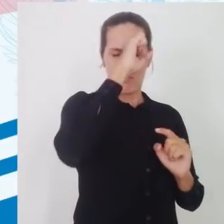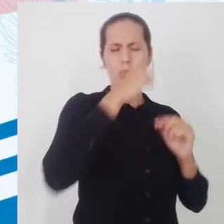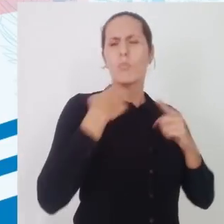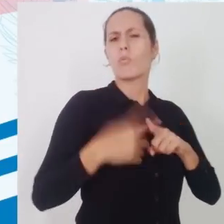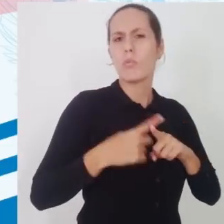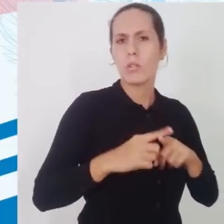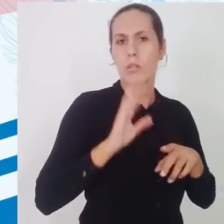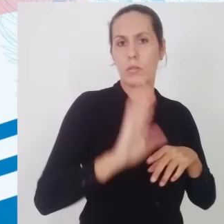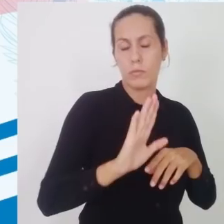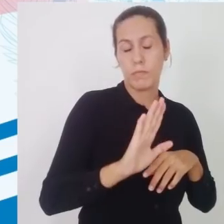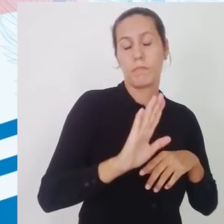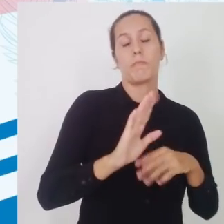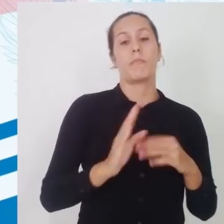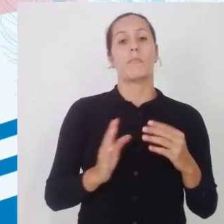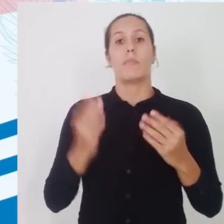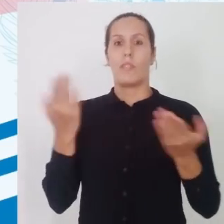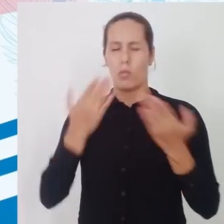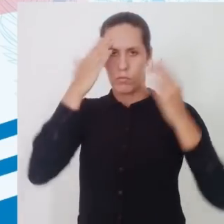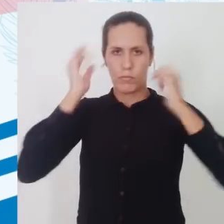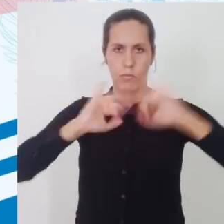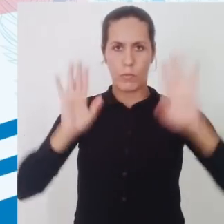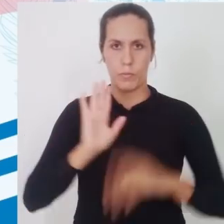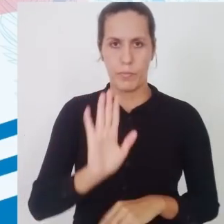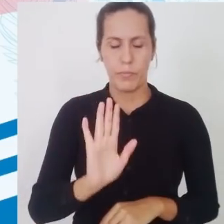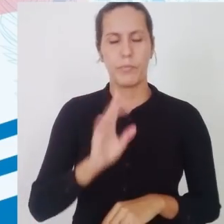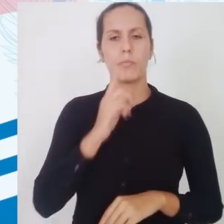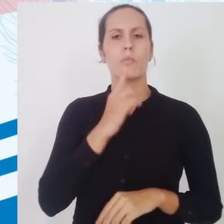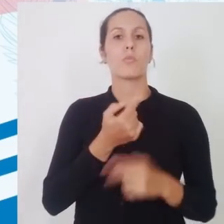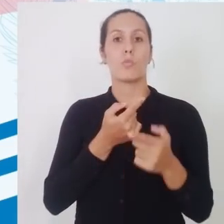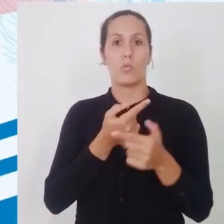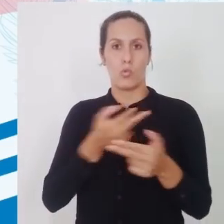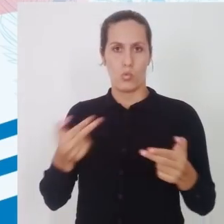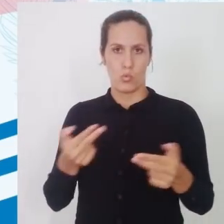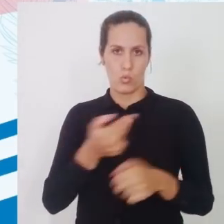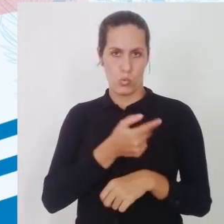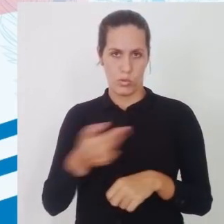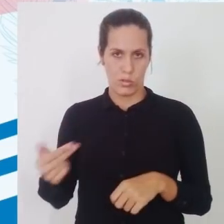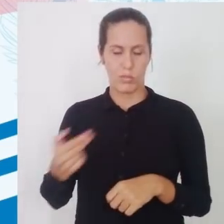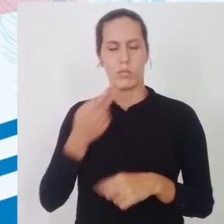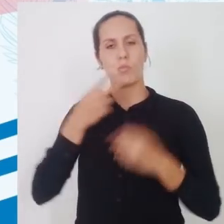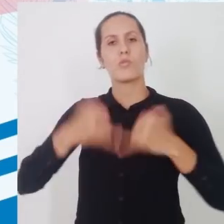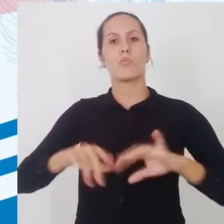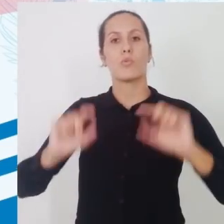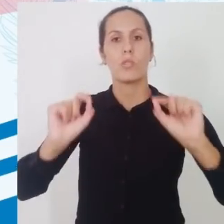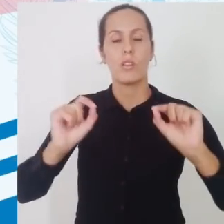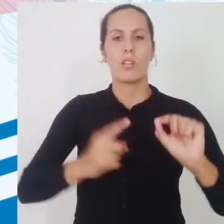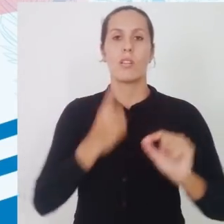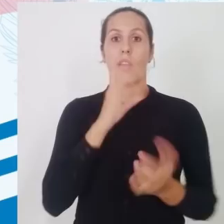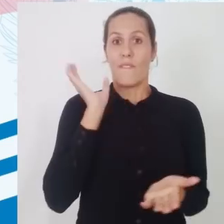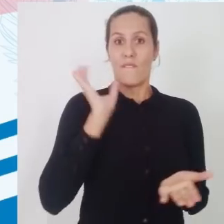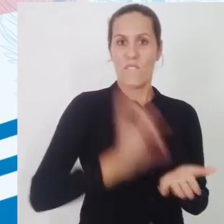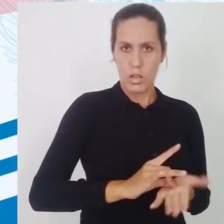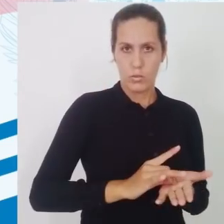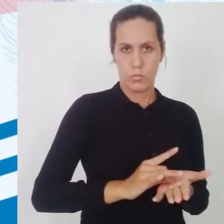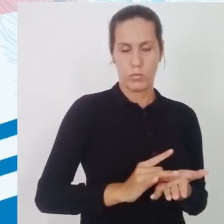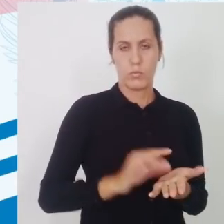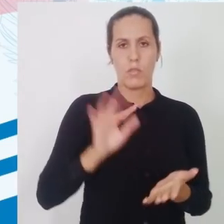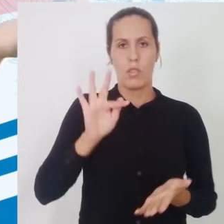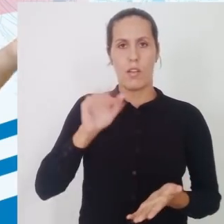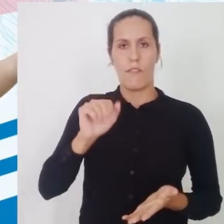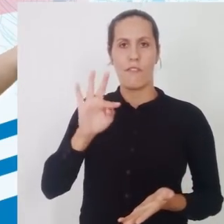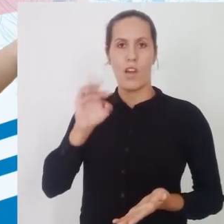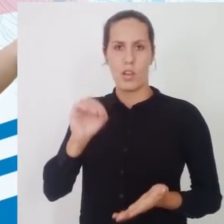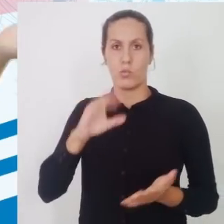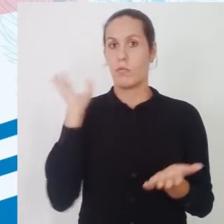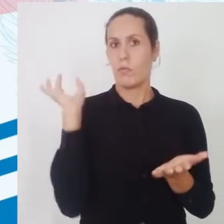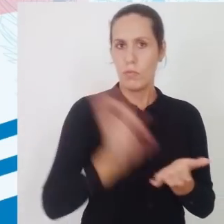abordado? A gente vai entender isso agora. Por exemplo, uma notícia, como a gente já disse, lida com fatos, certo? Então, o fato